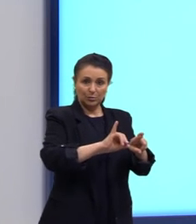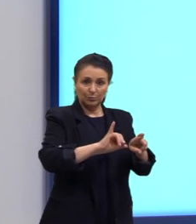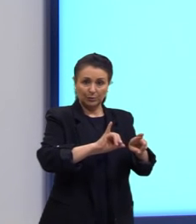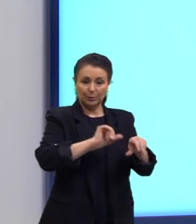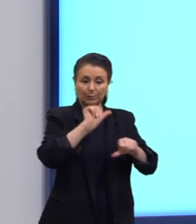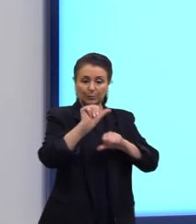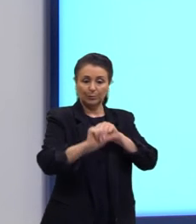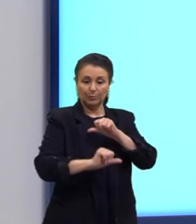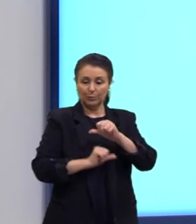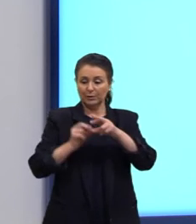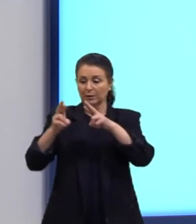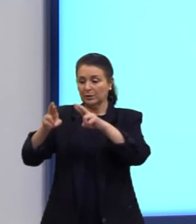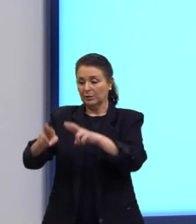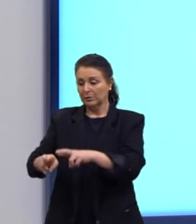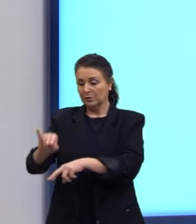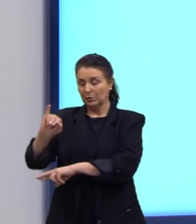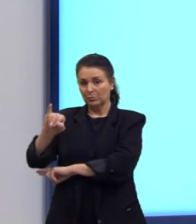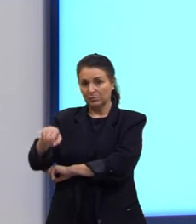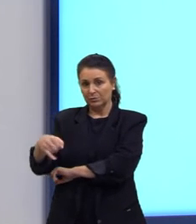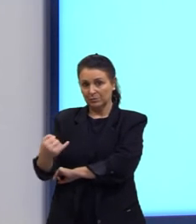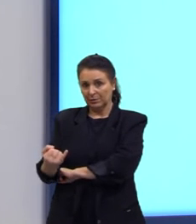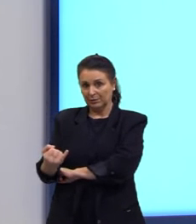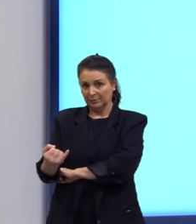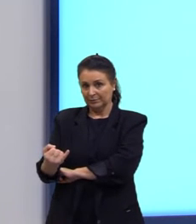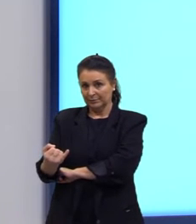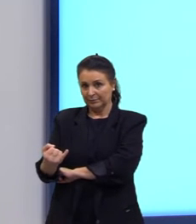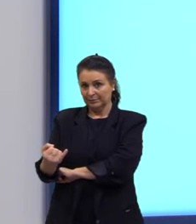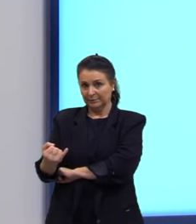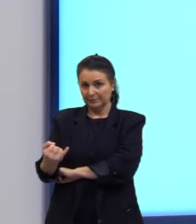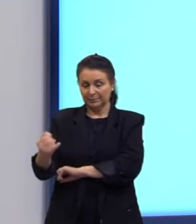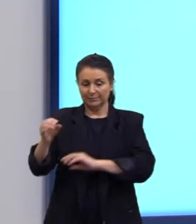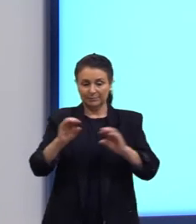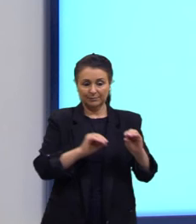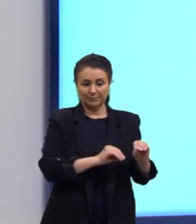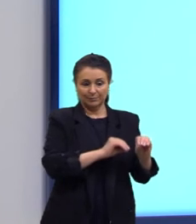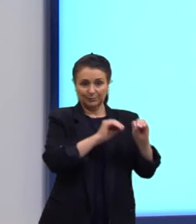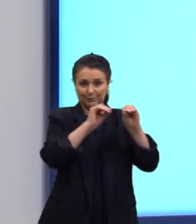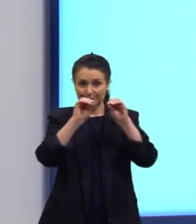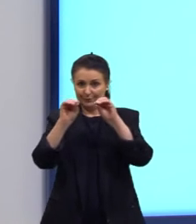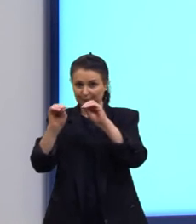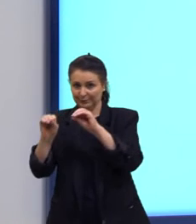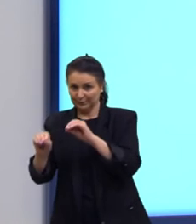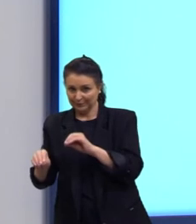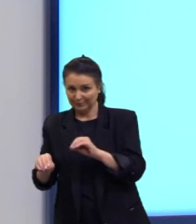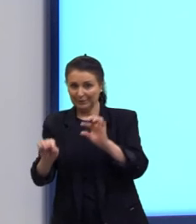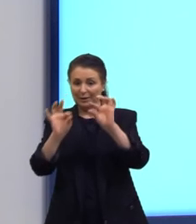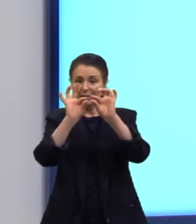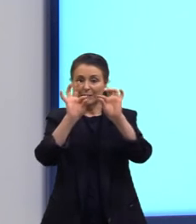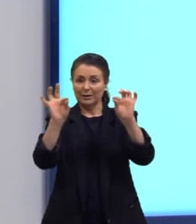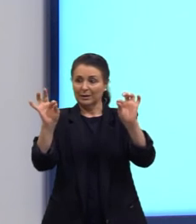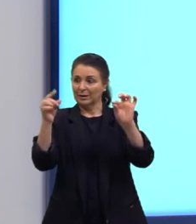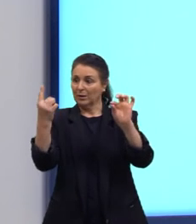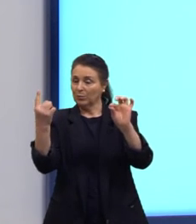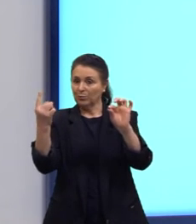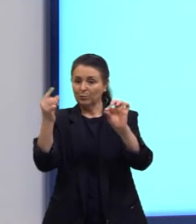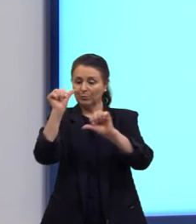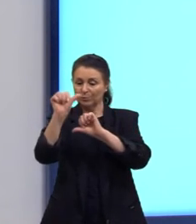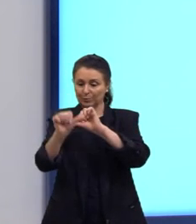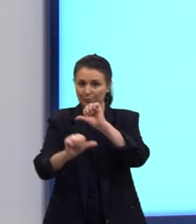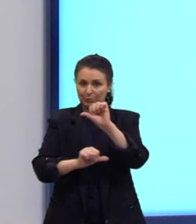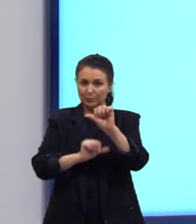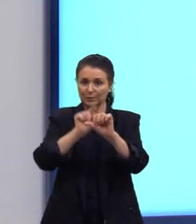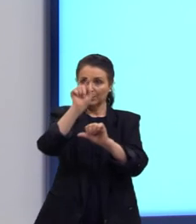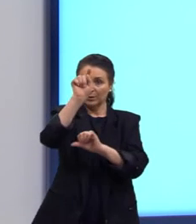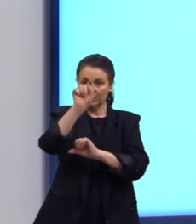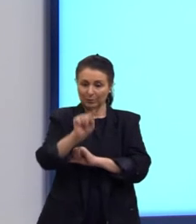a região J O que que significa isso que mudaram da linha 1 por exemplo para coluna um né seriam